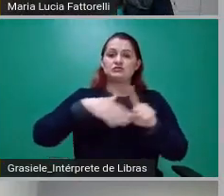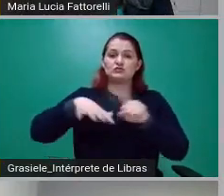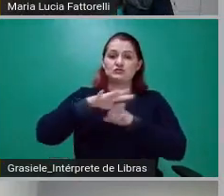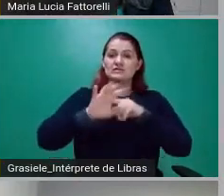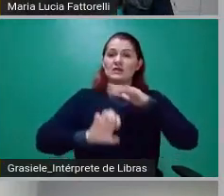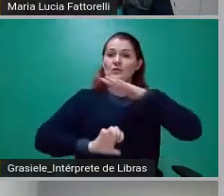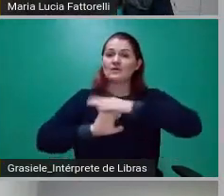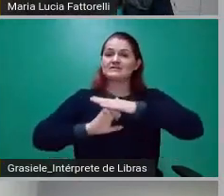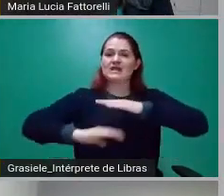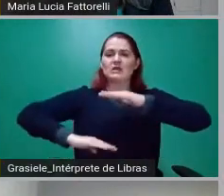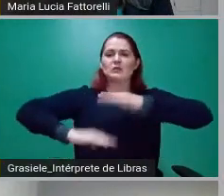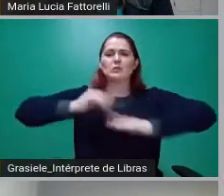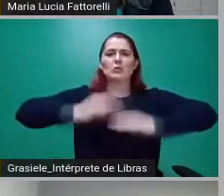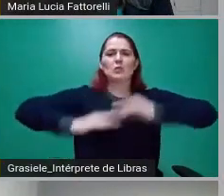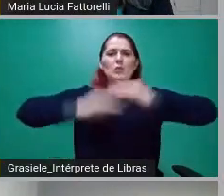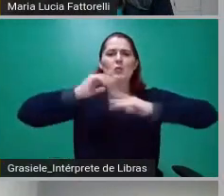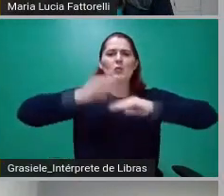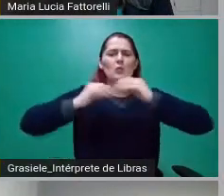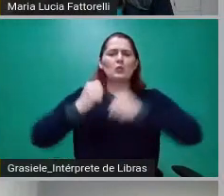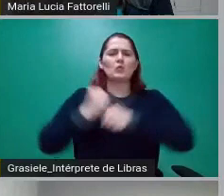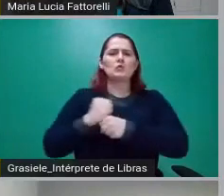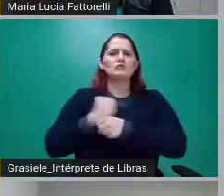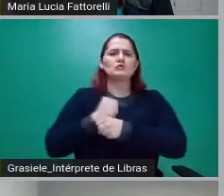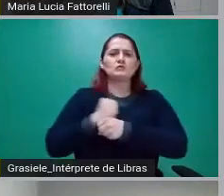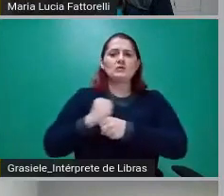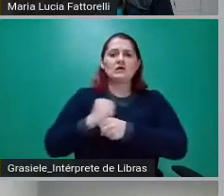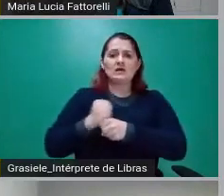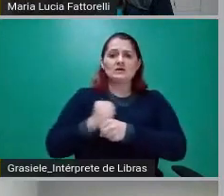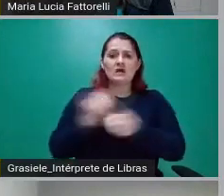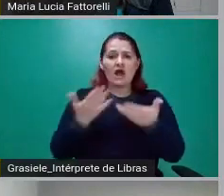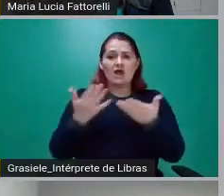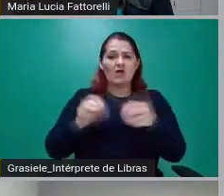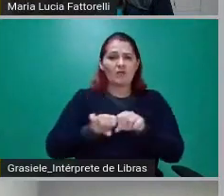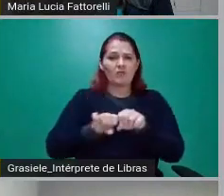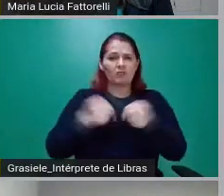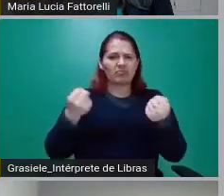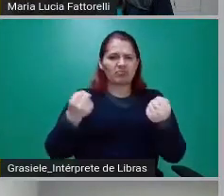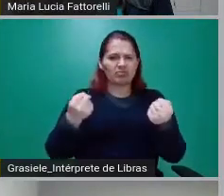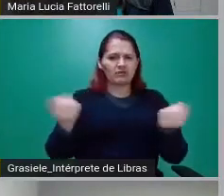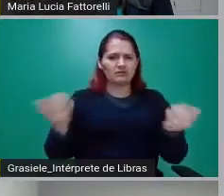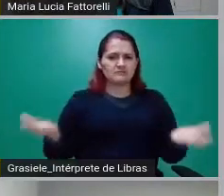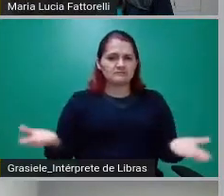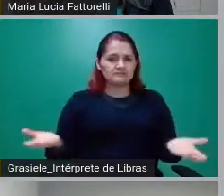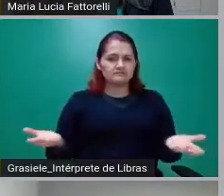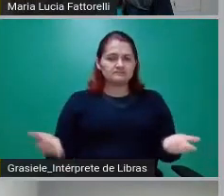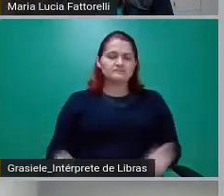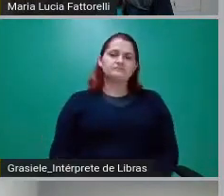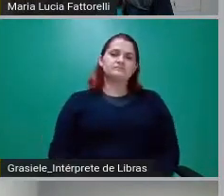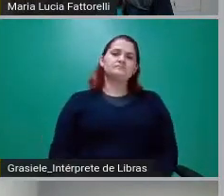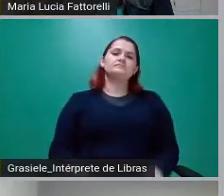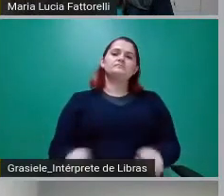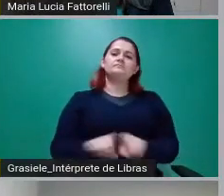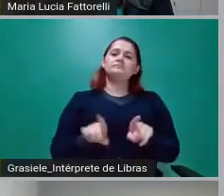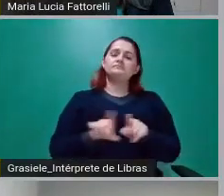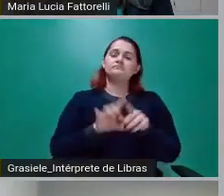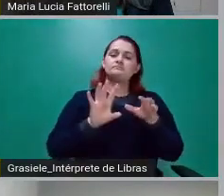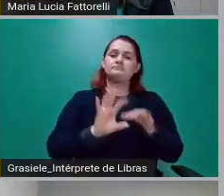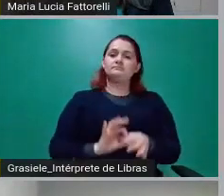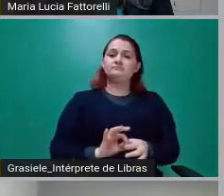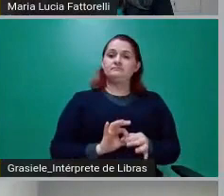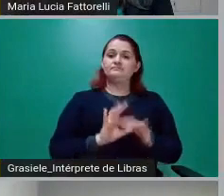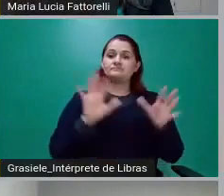Estado social, do Estado democrático de direito. liberalização